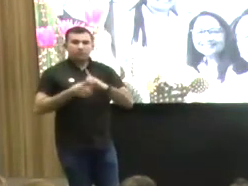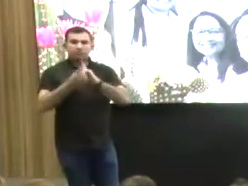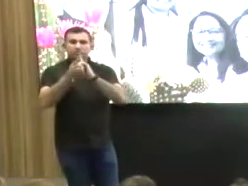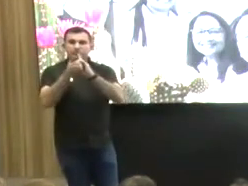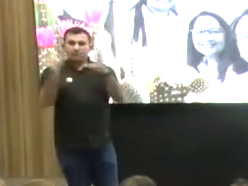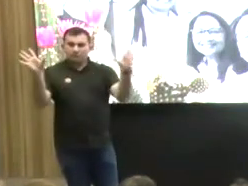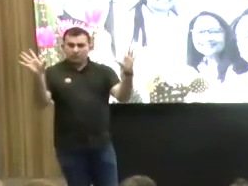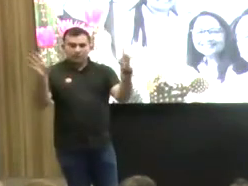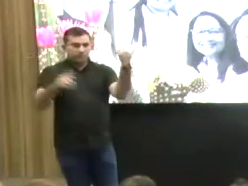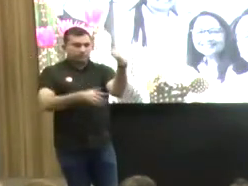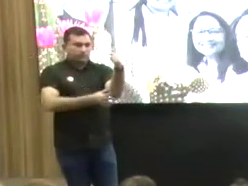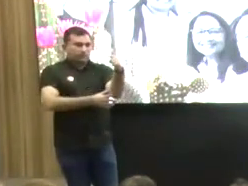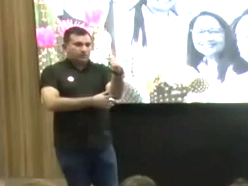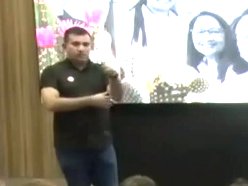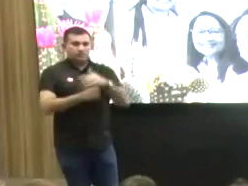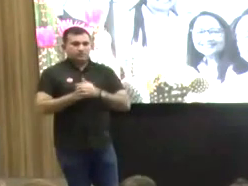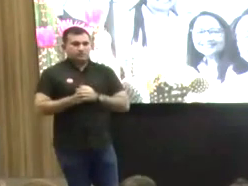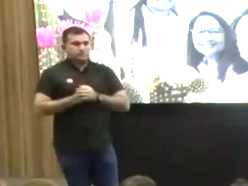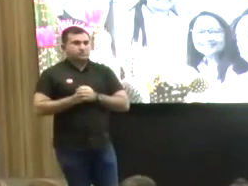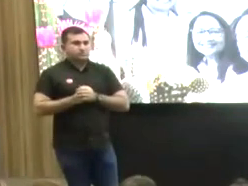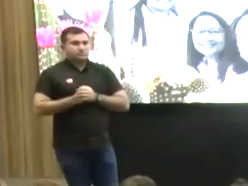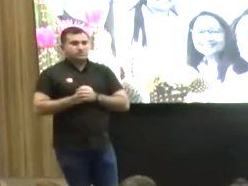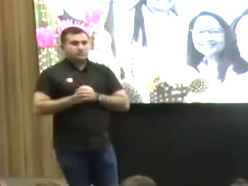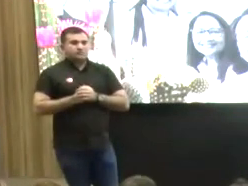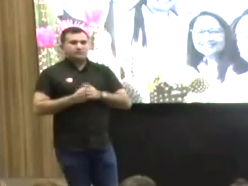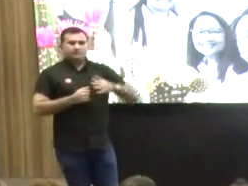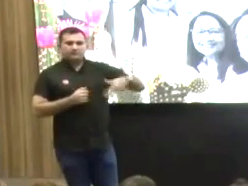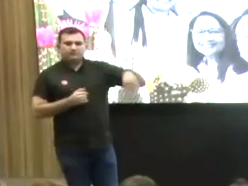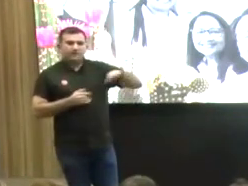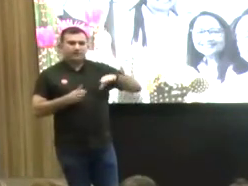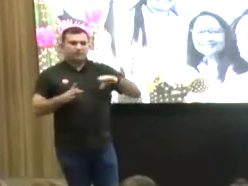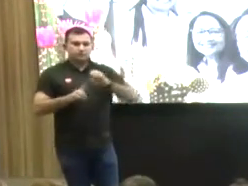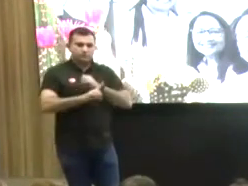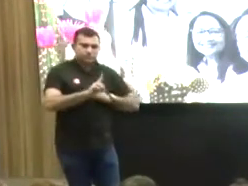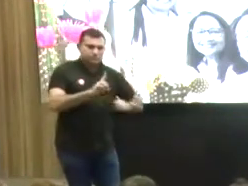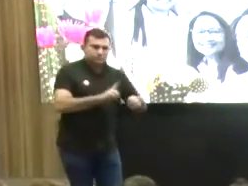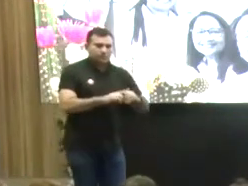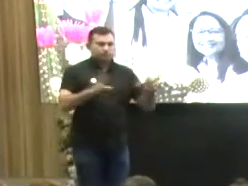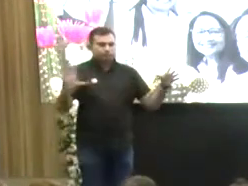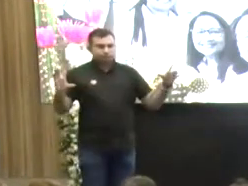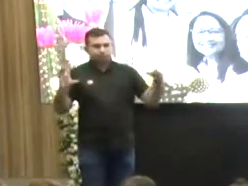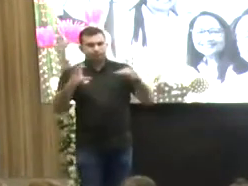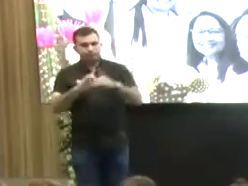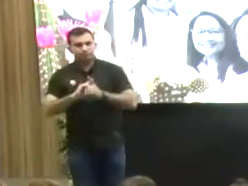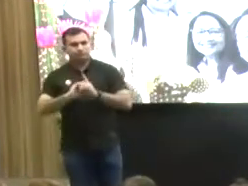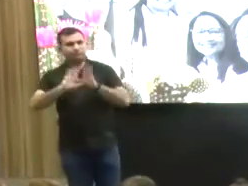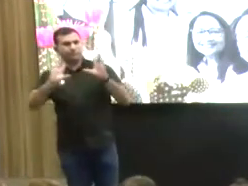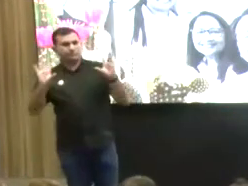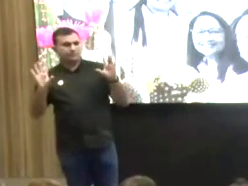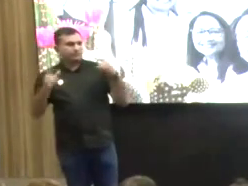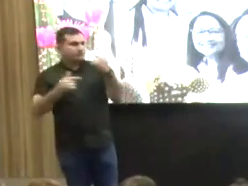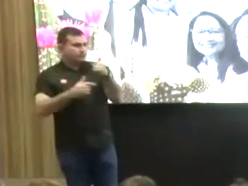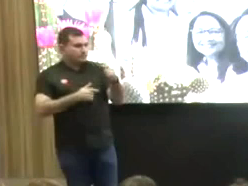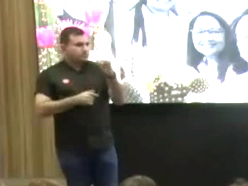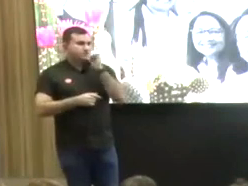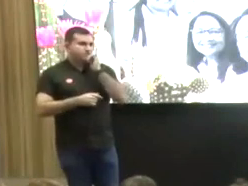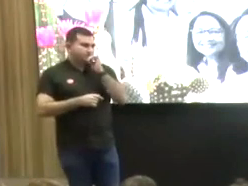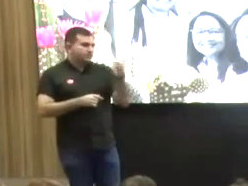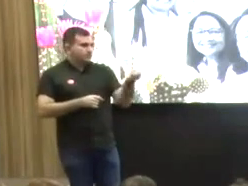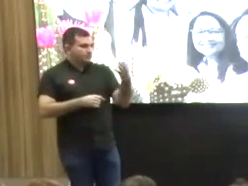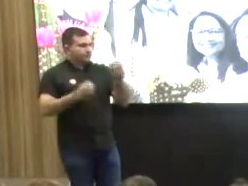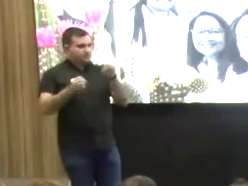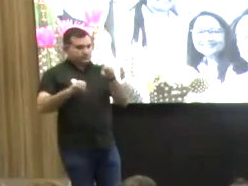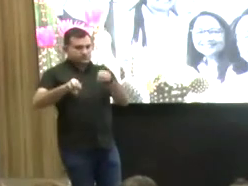democráticas, tá certo? Elas não têm sido fruto de uma construção democrática, né? O novo ensino médio tem